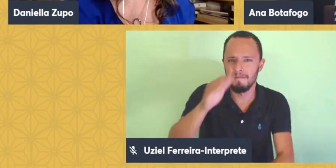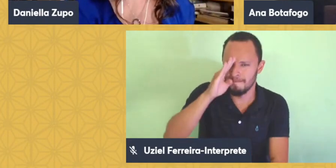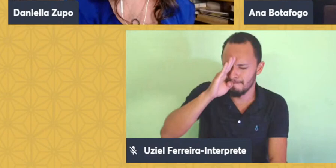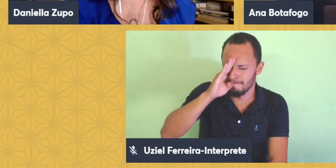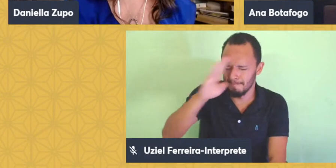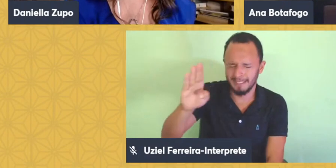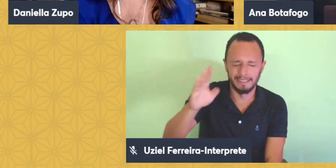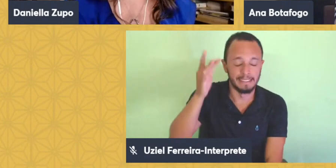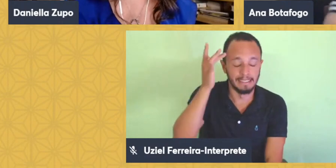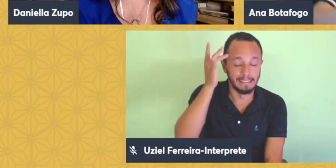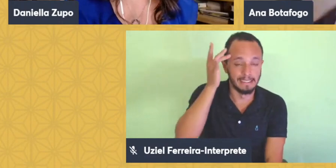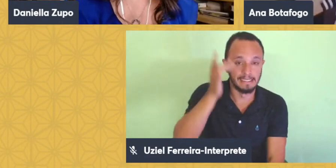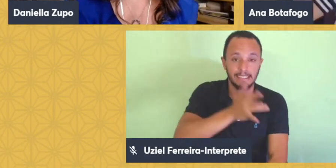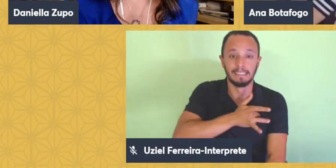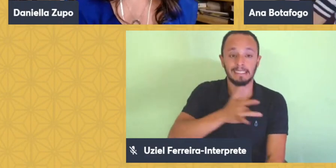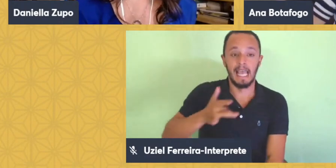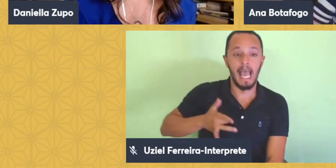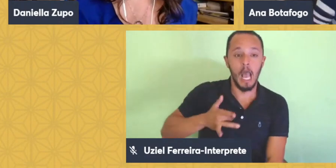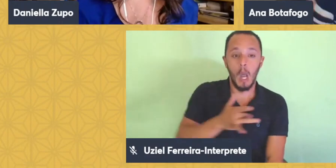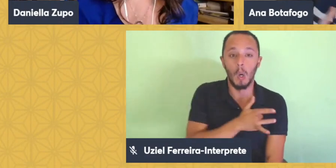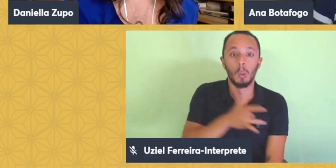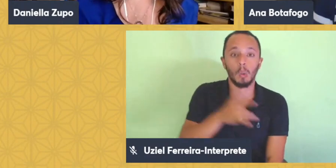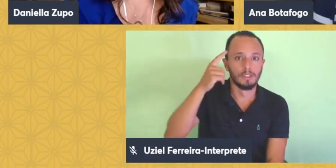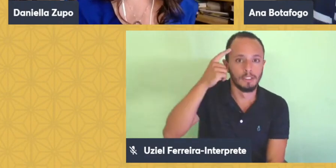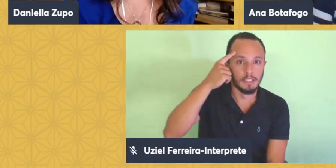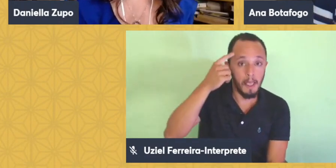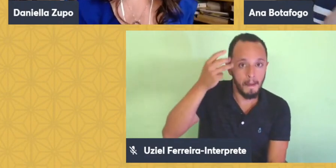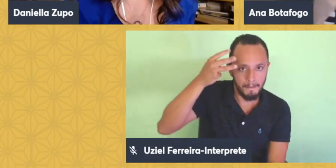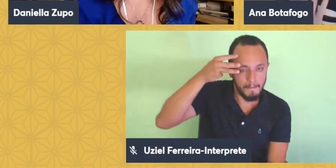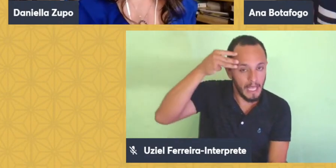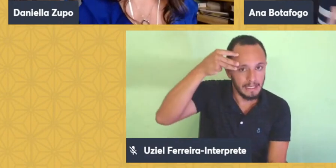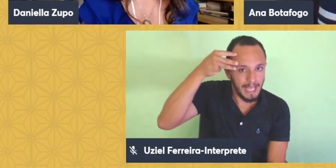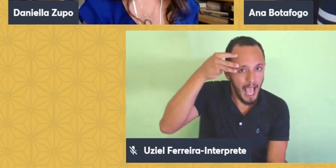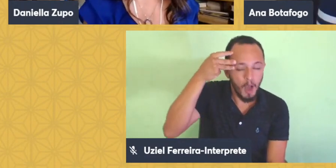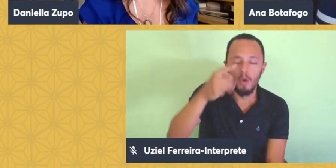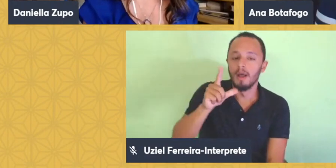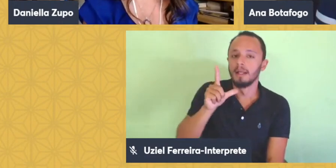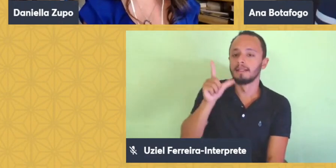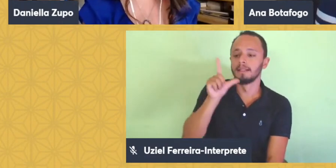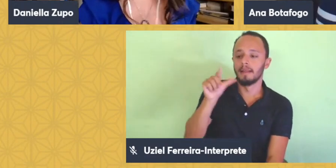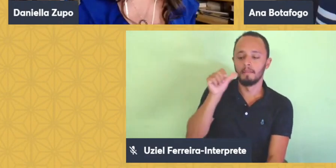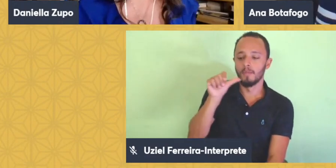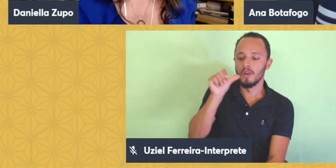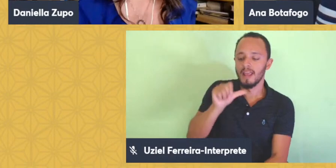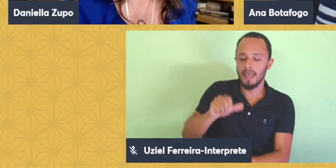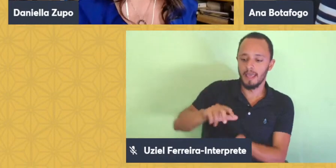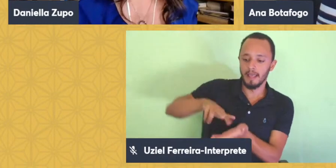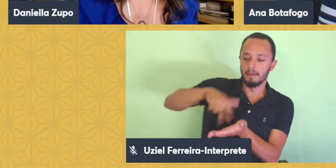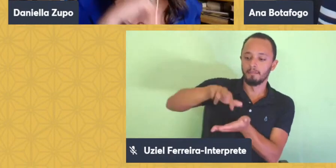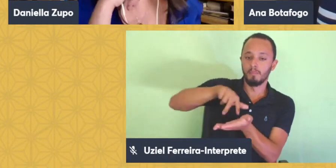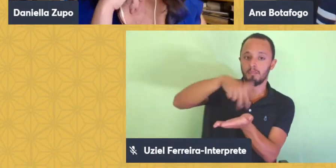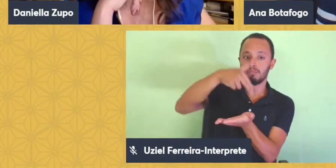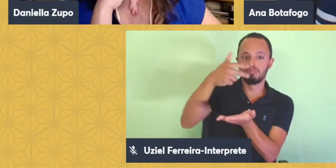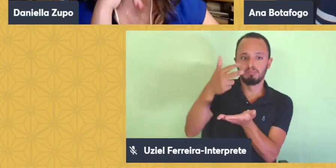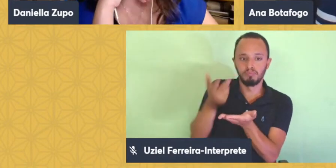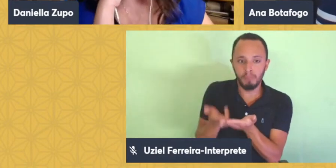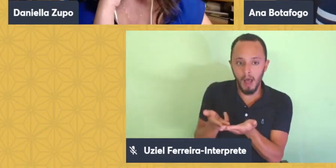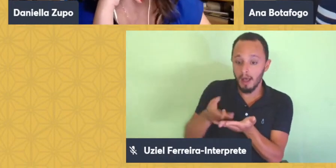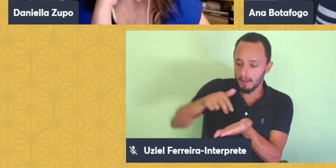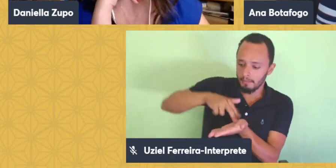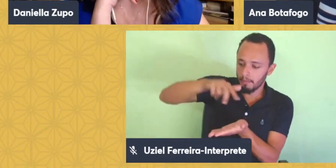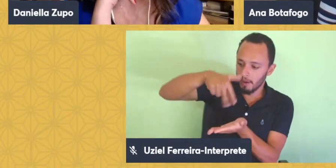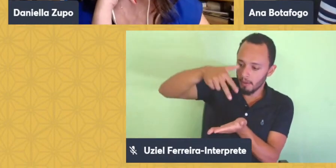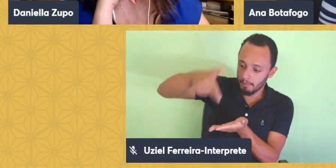porque agora a gente passou muito sobre essa questão daquela maravilhosa atleta americana da semana